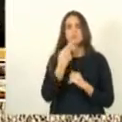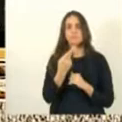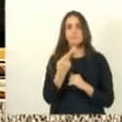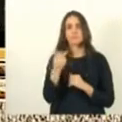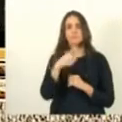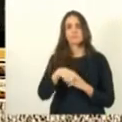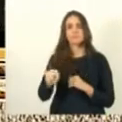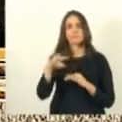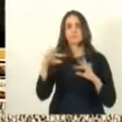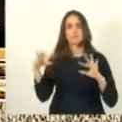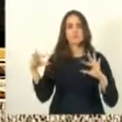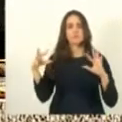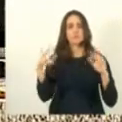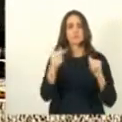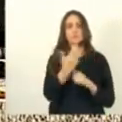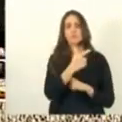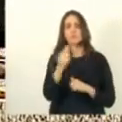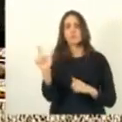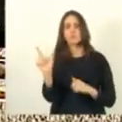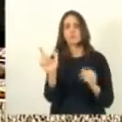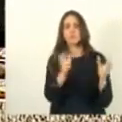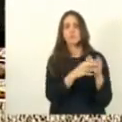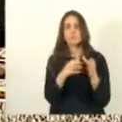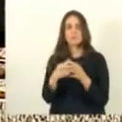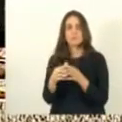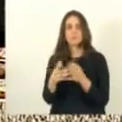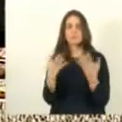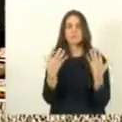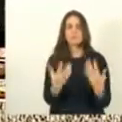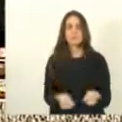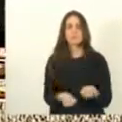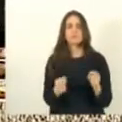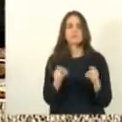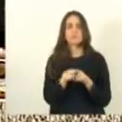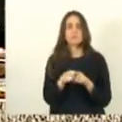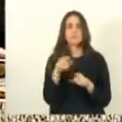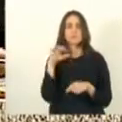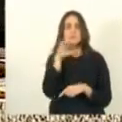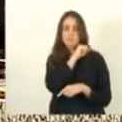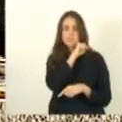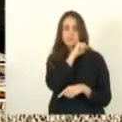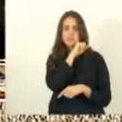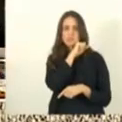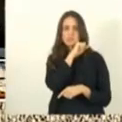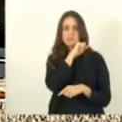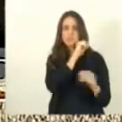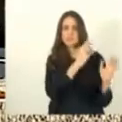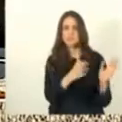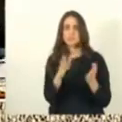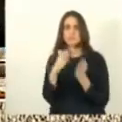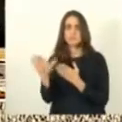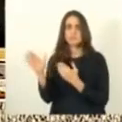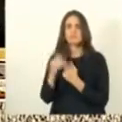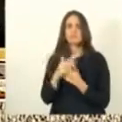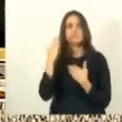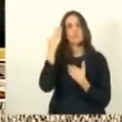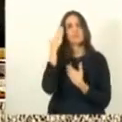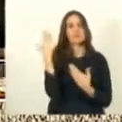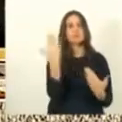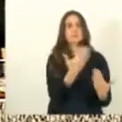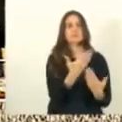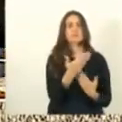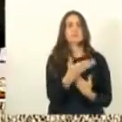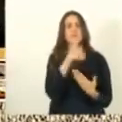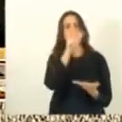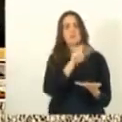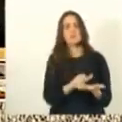com que todos os membros das demais comissões pudessem sensibilizar e ceder para agilizar melhor a tramitação da matéria, nós agradecemos de público